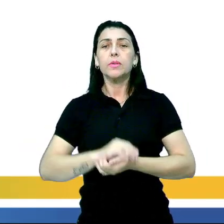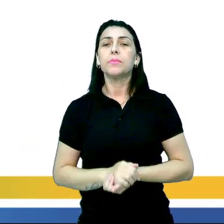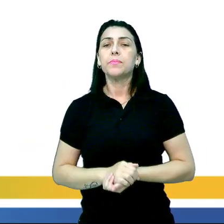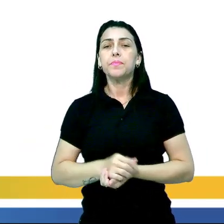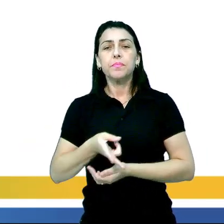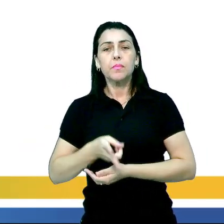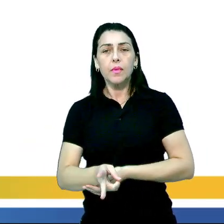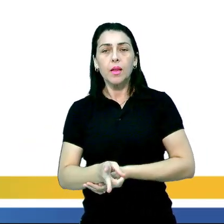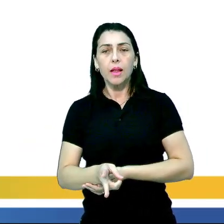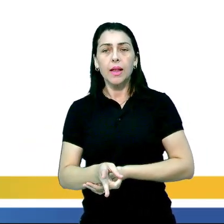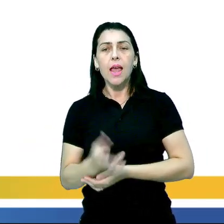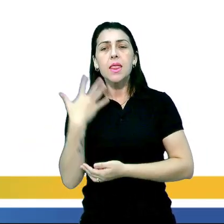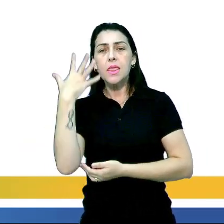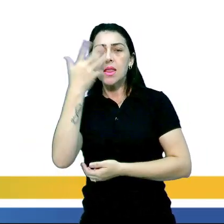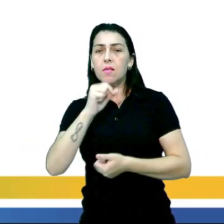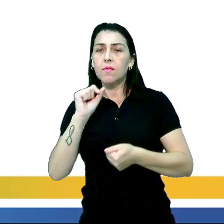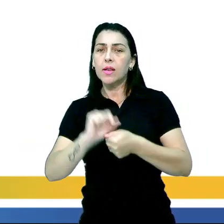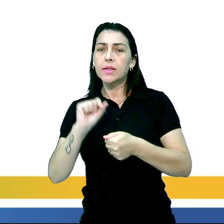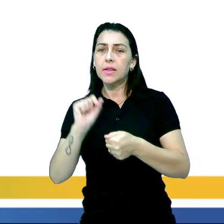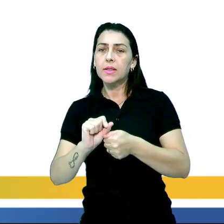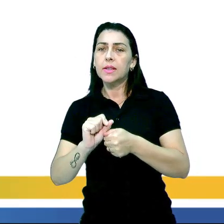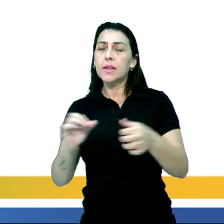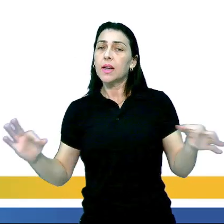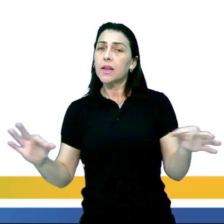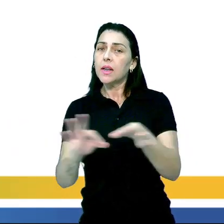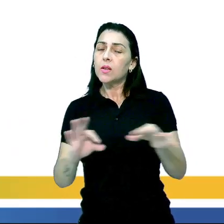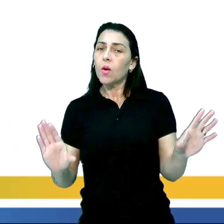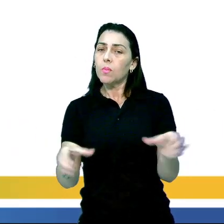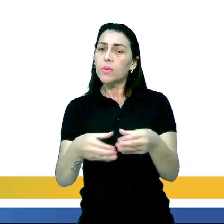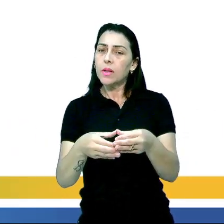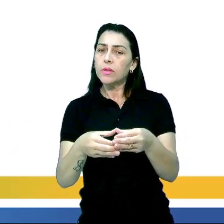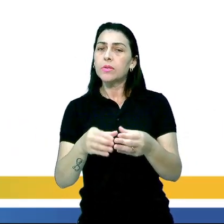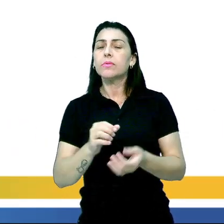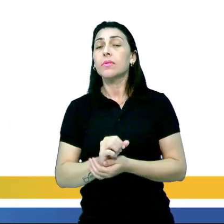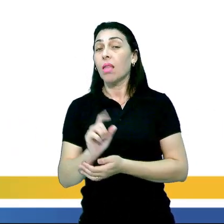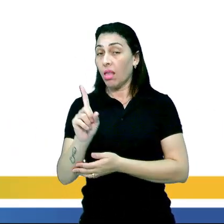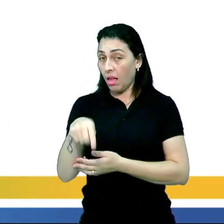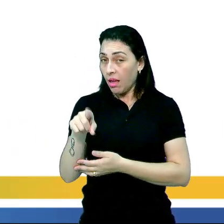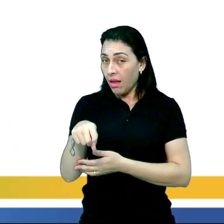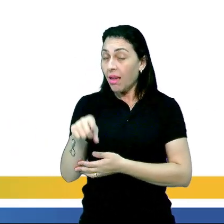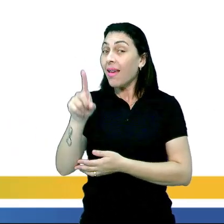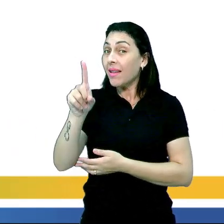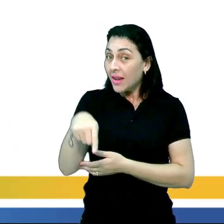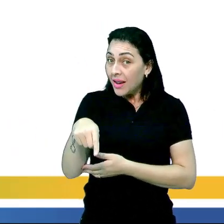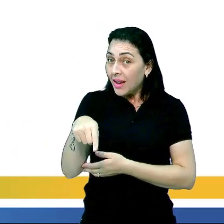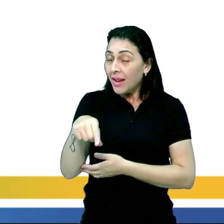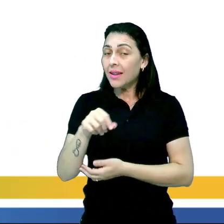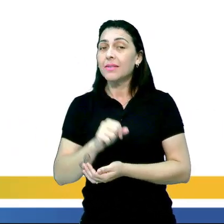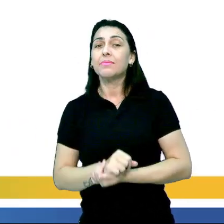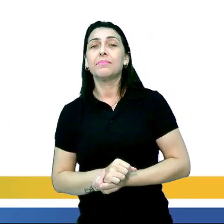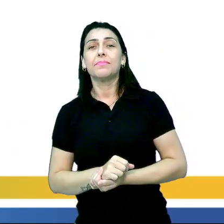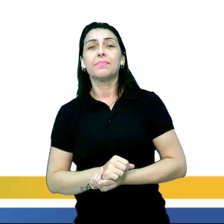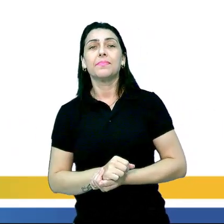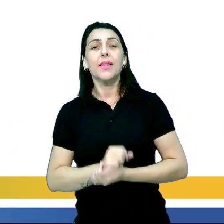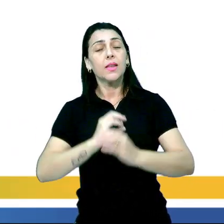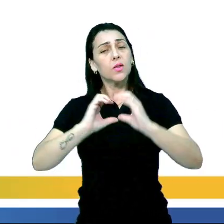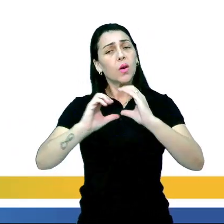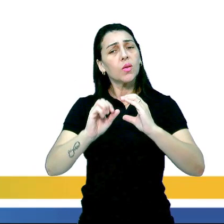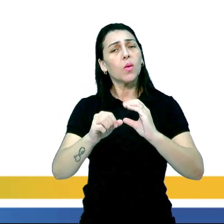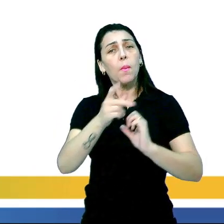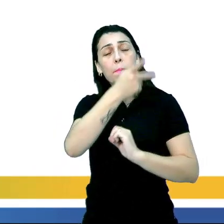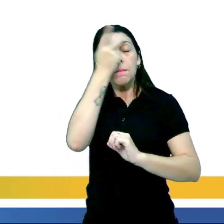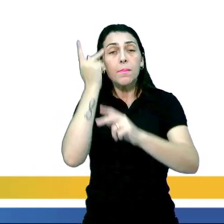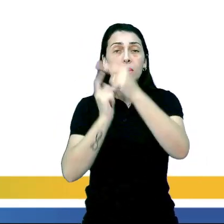Aí eu continuo. É lindo fazer parte dessa grande comunidade, não é? Não é? E aí ela está se comunicando